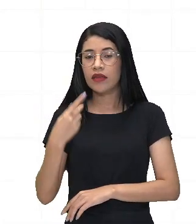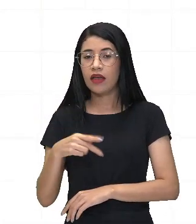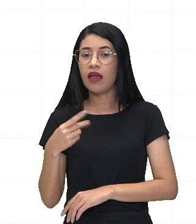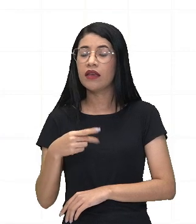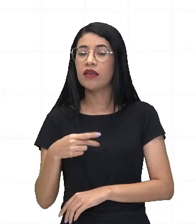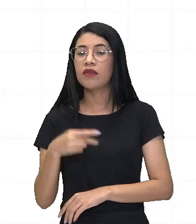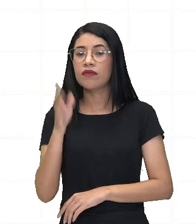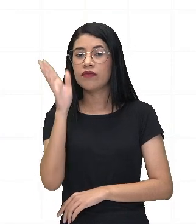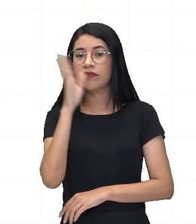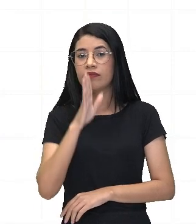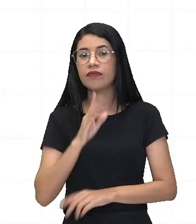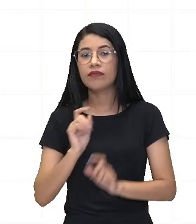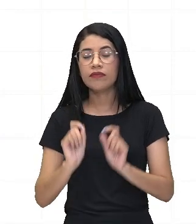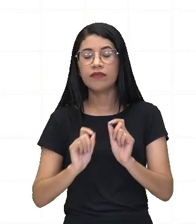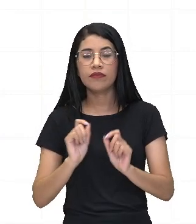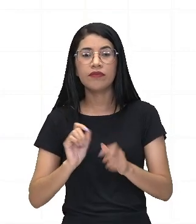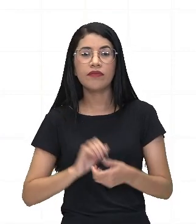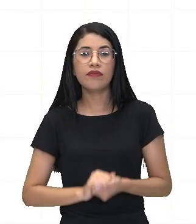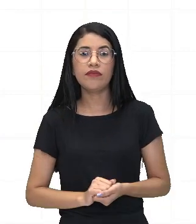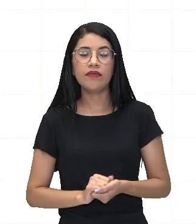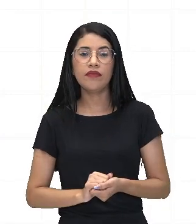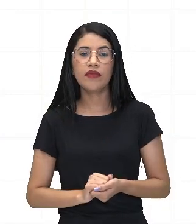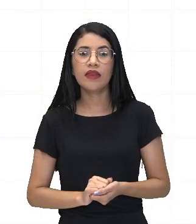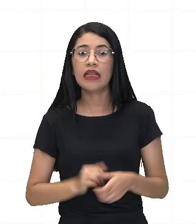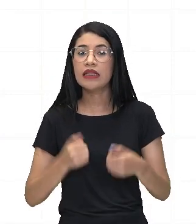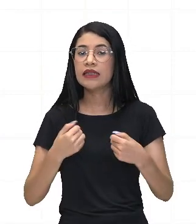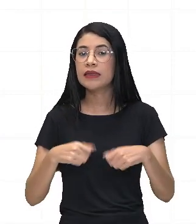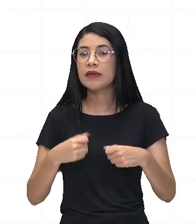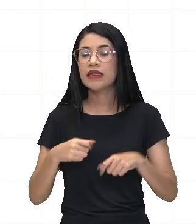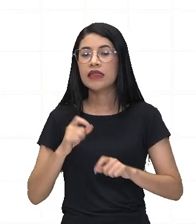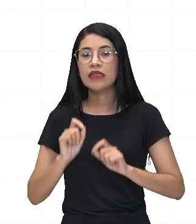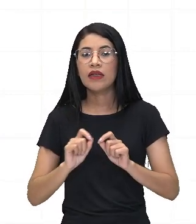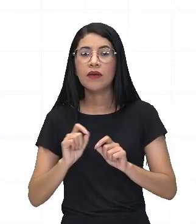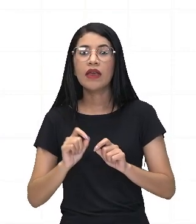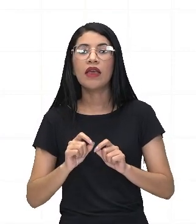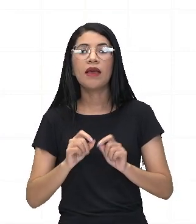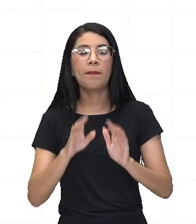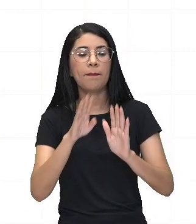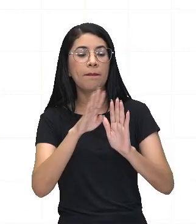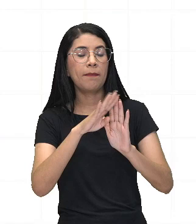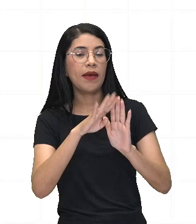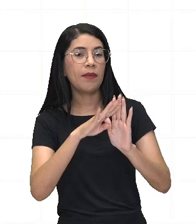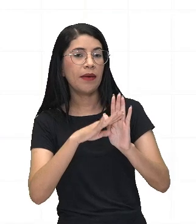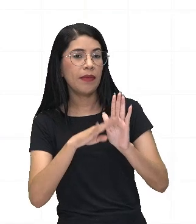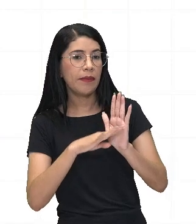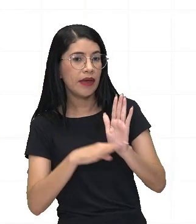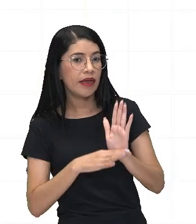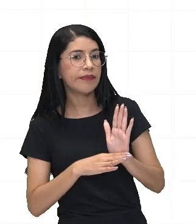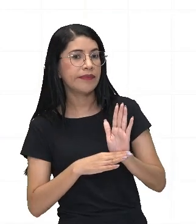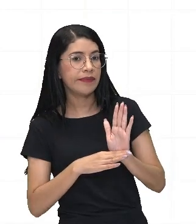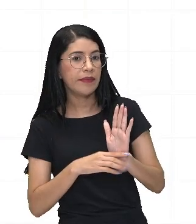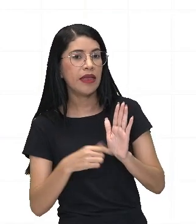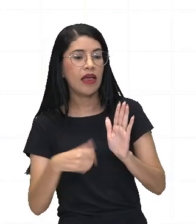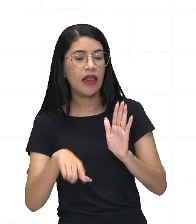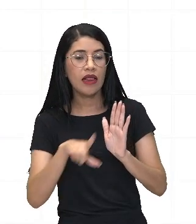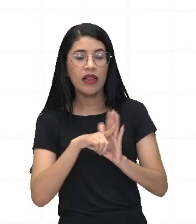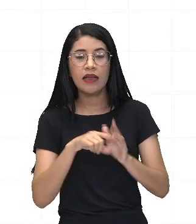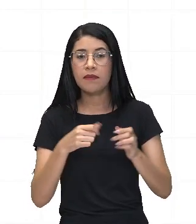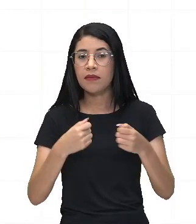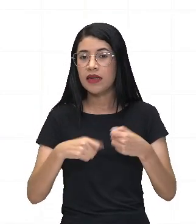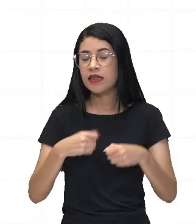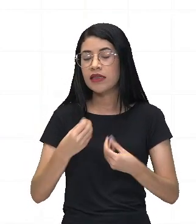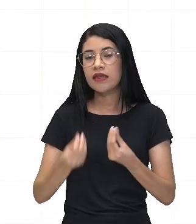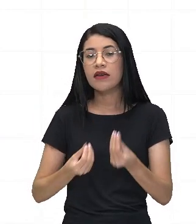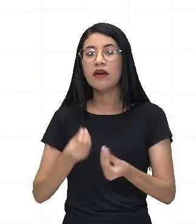território brasileiro, né, ela precisa aí estar regulamentada, né? Ela precisa estar